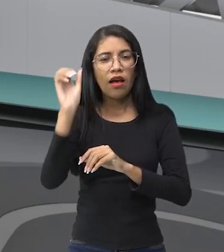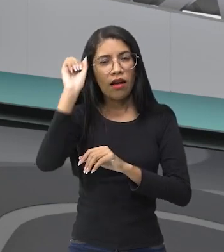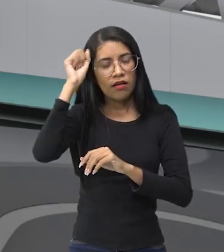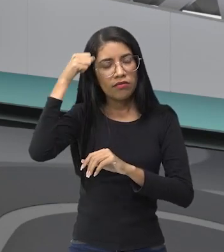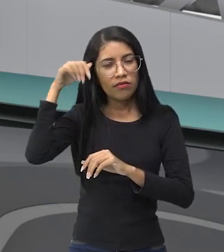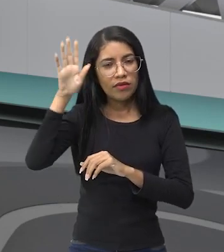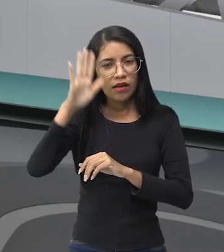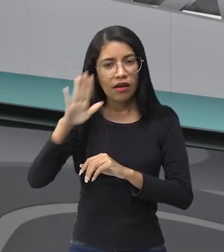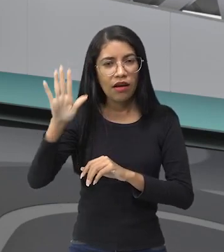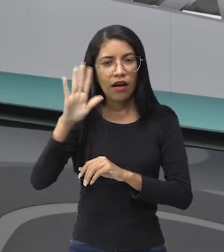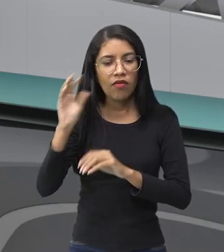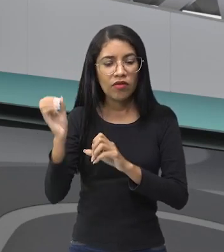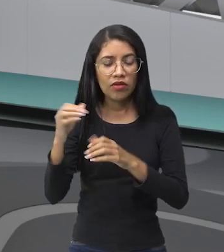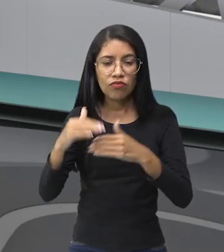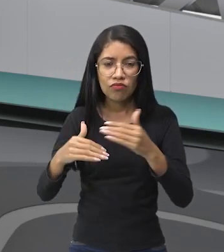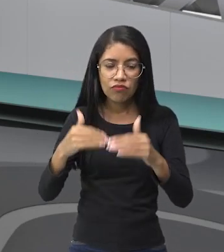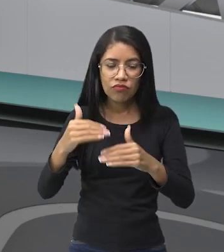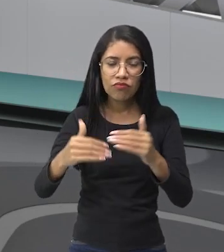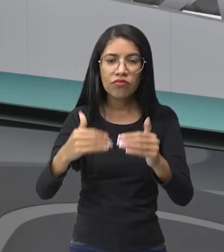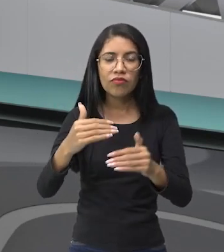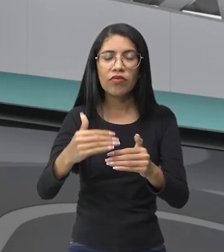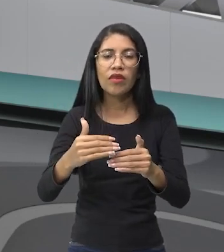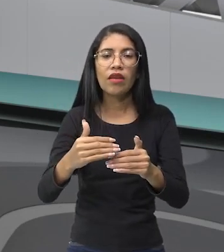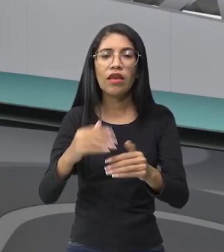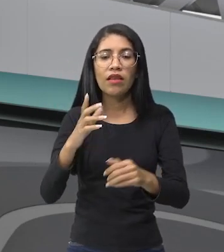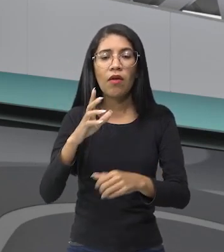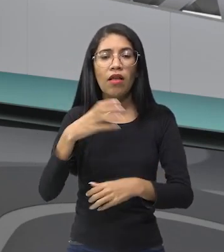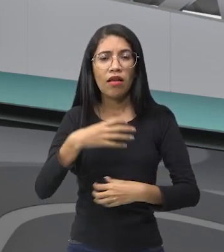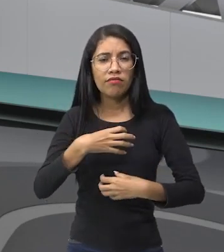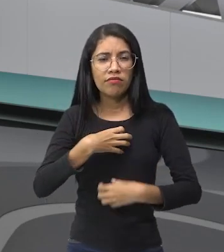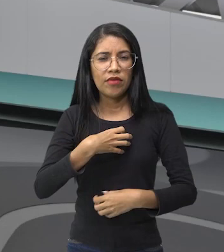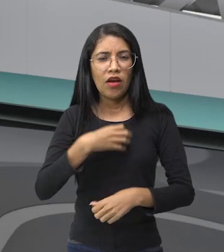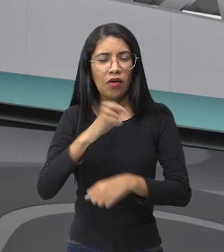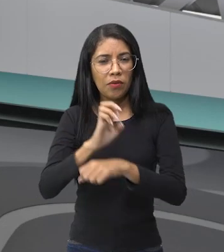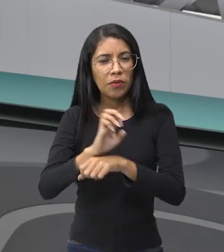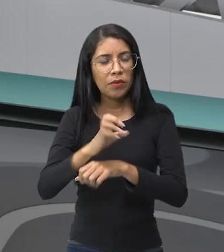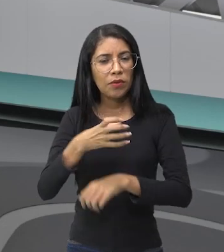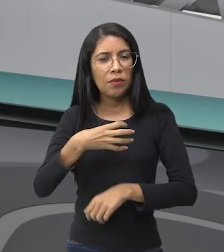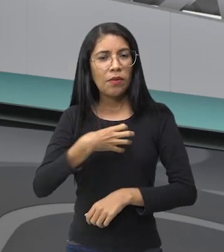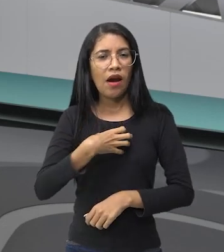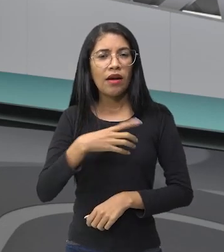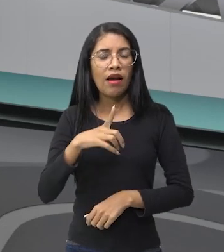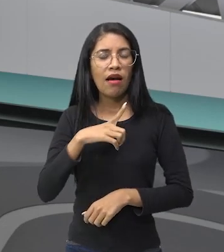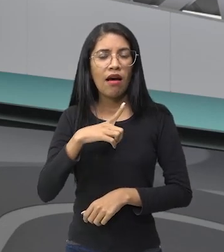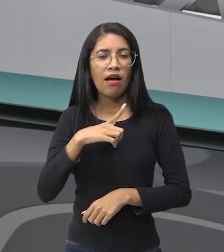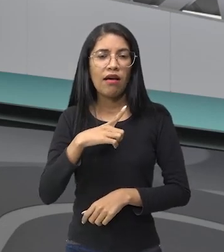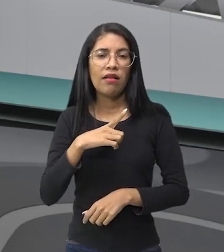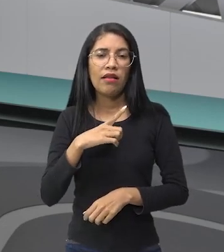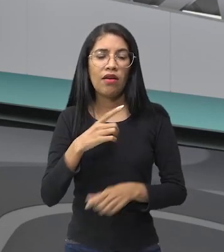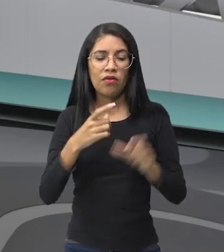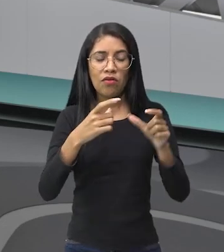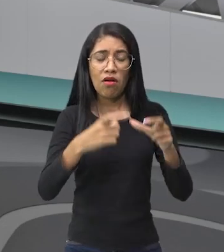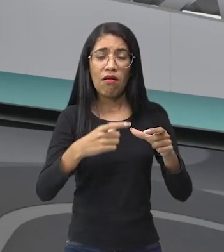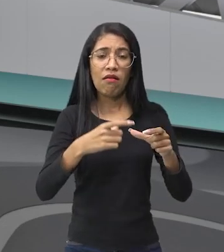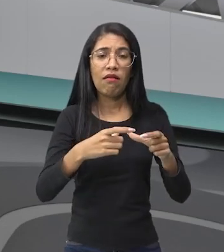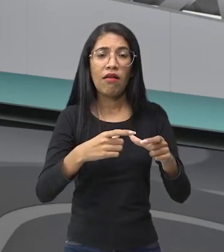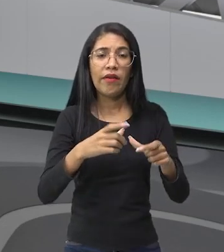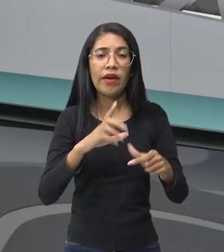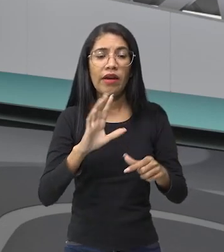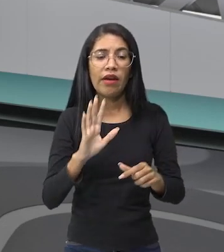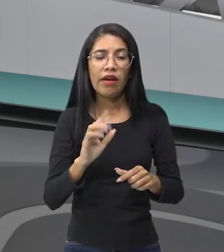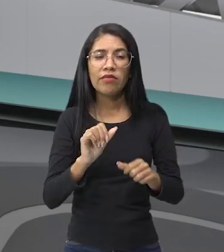para o Brasil e perpetuaram. E então, na Bahia, existe, né, essa questão desse local onde